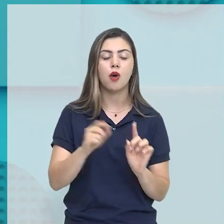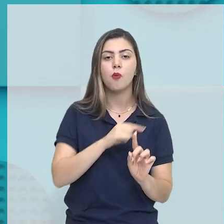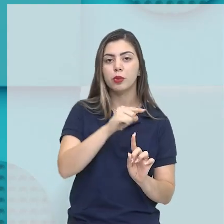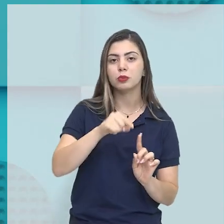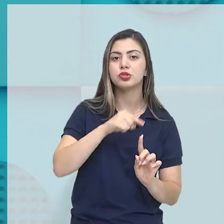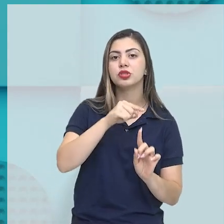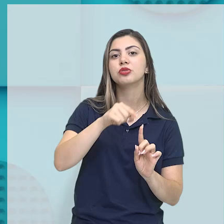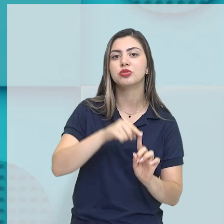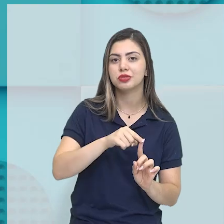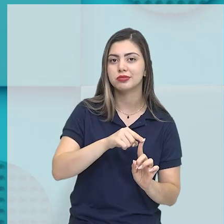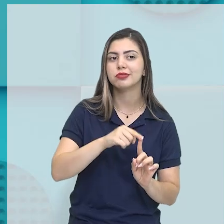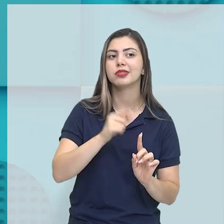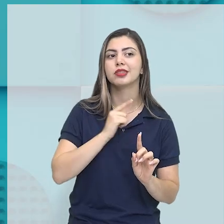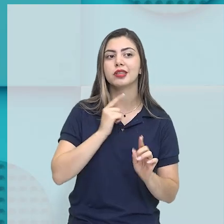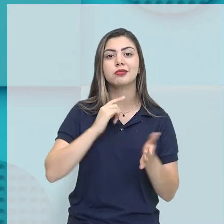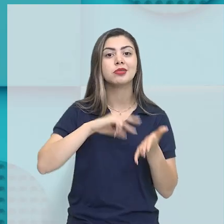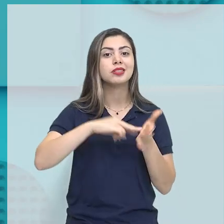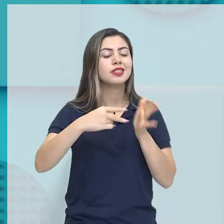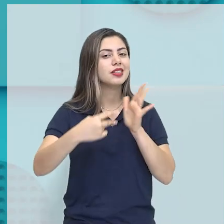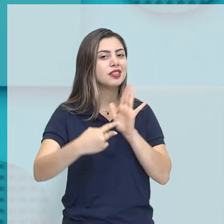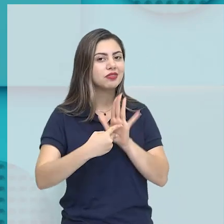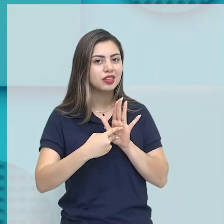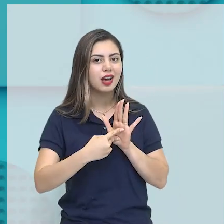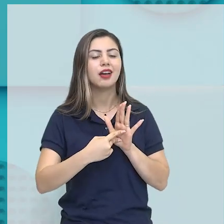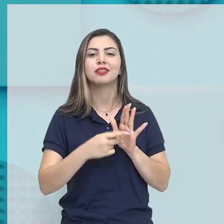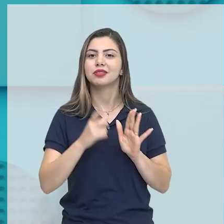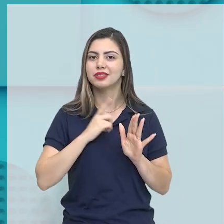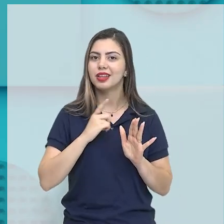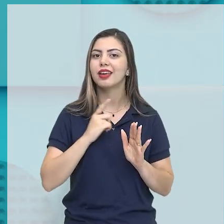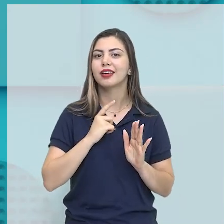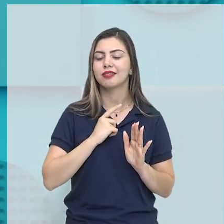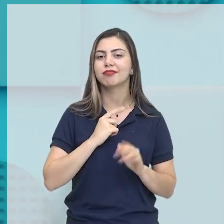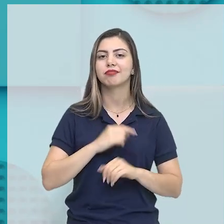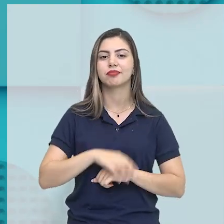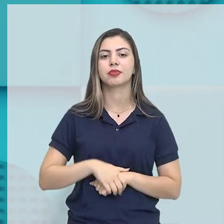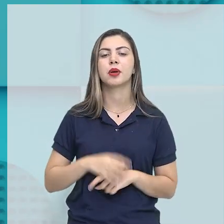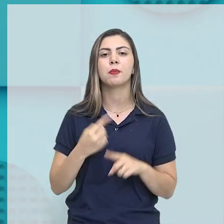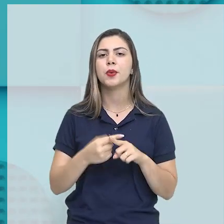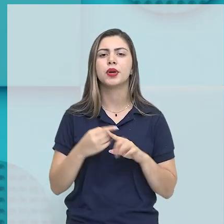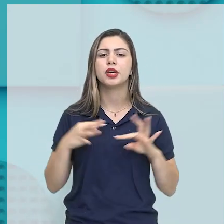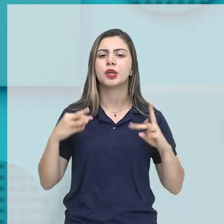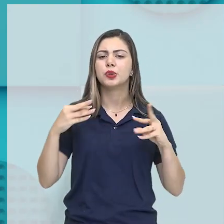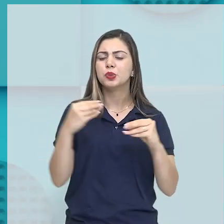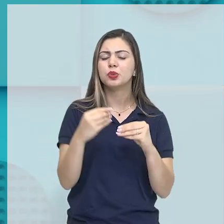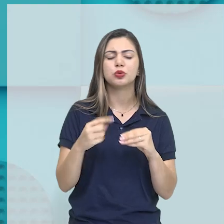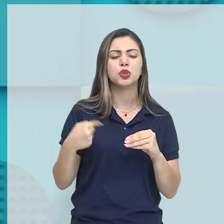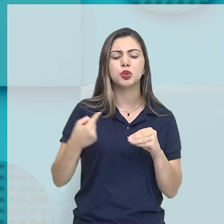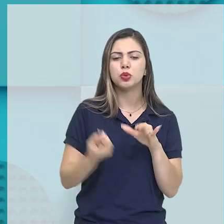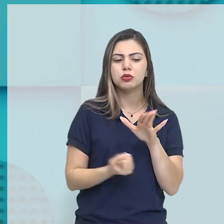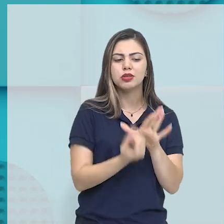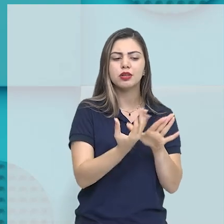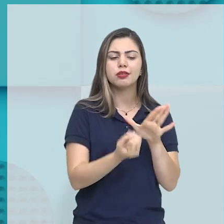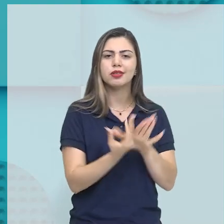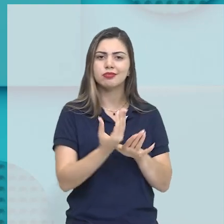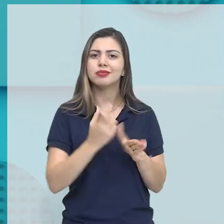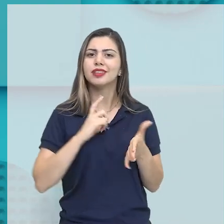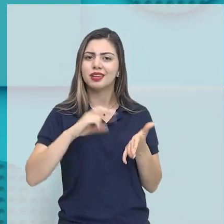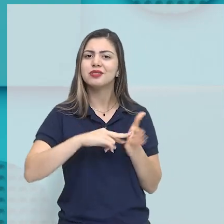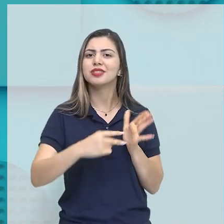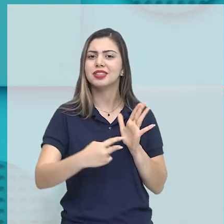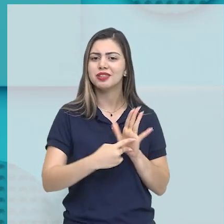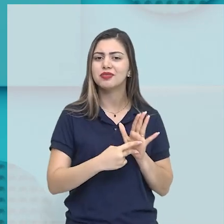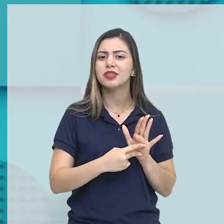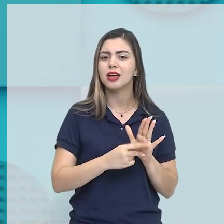intenção, existe todo um texto por trás dessa imagem. Porque tudo que é criado tem um sentido, um